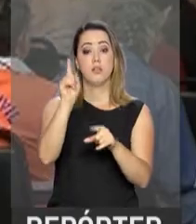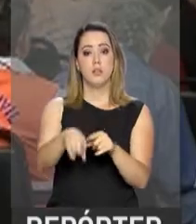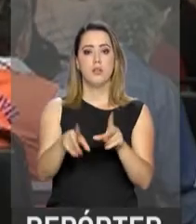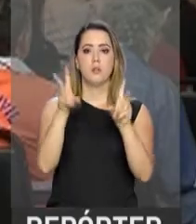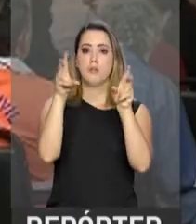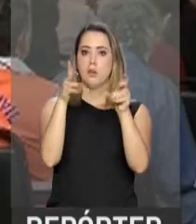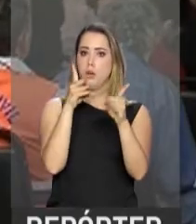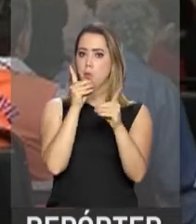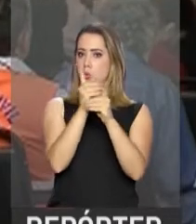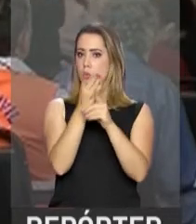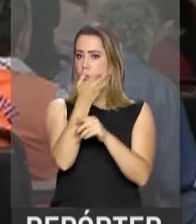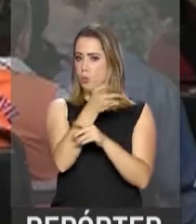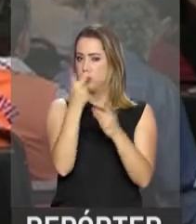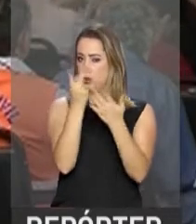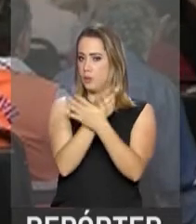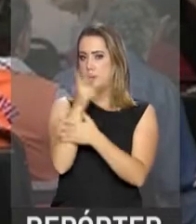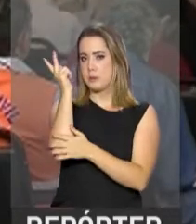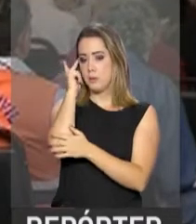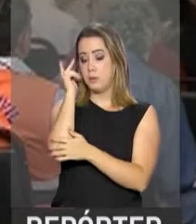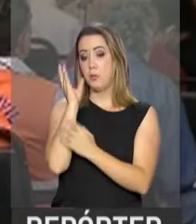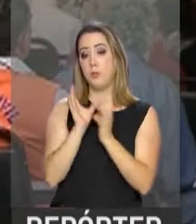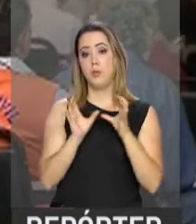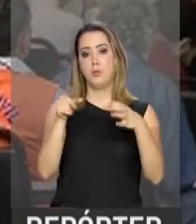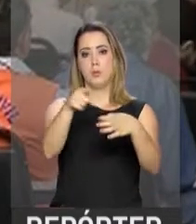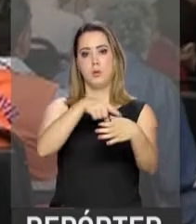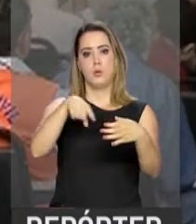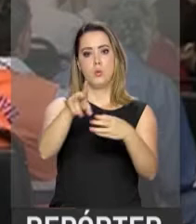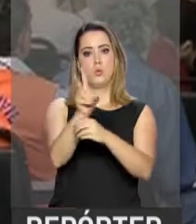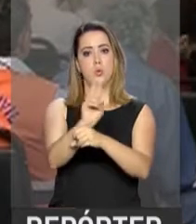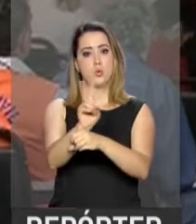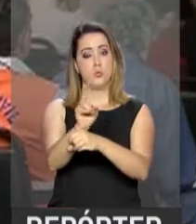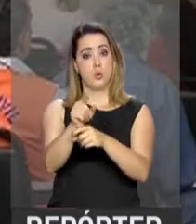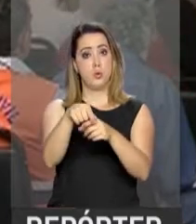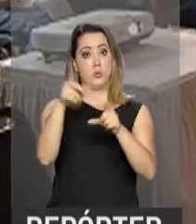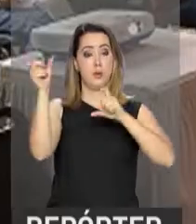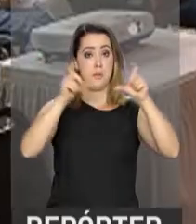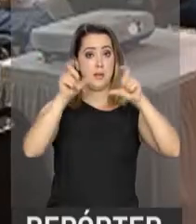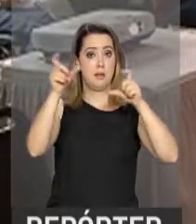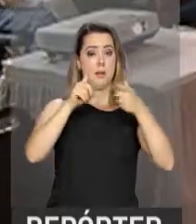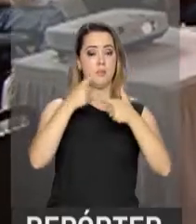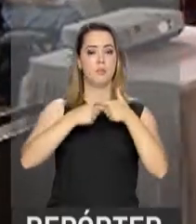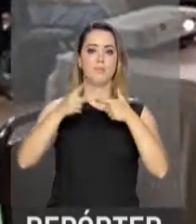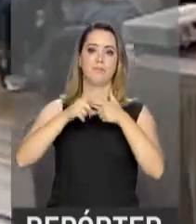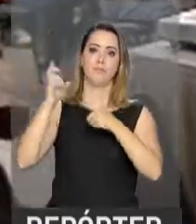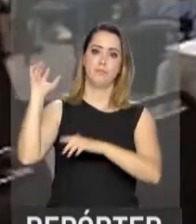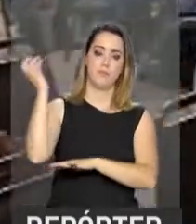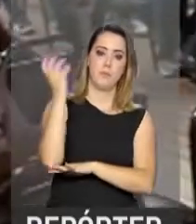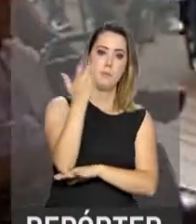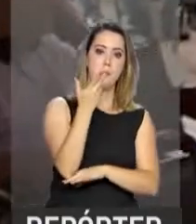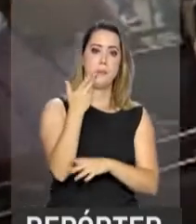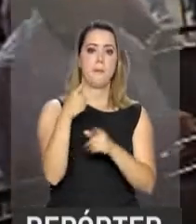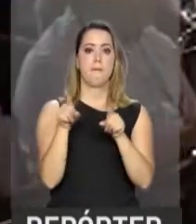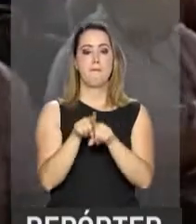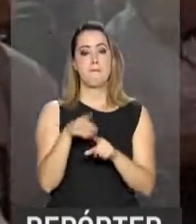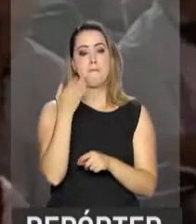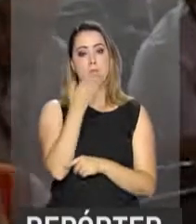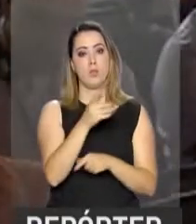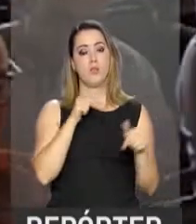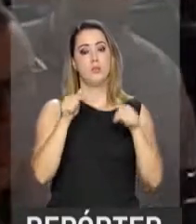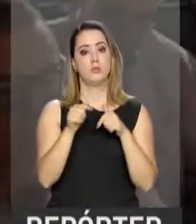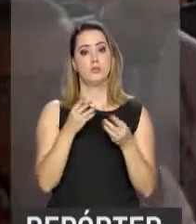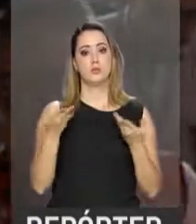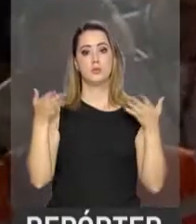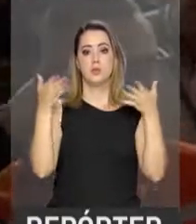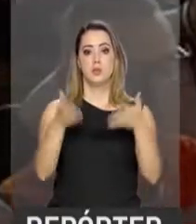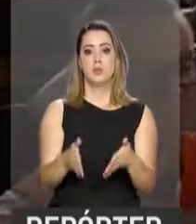tema de um encontro realizado em são paulo pelo centro nacional de monitoramento e alerta de desastres naturais cemaden o trabalho é